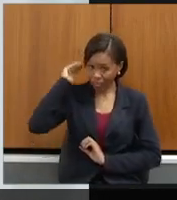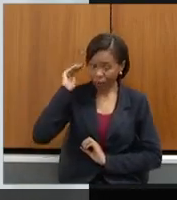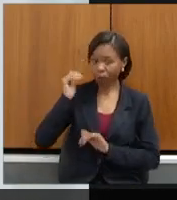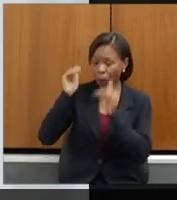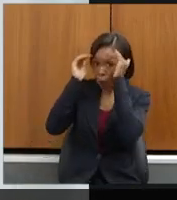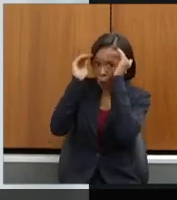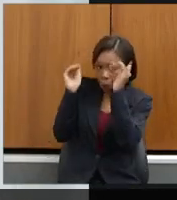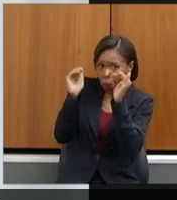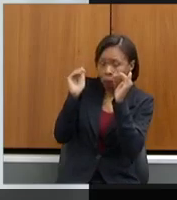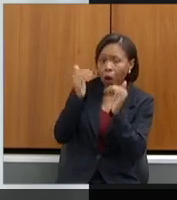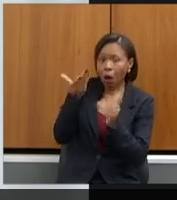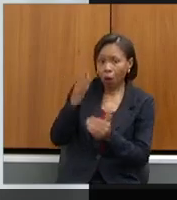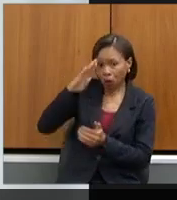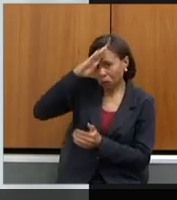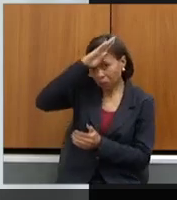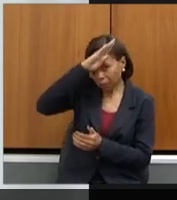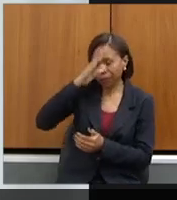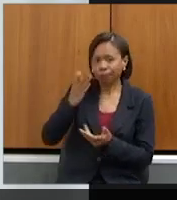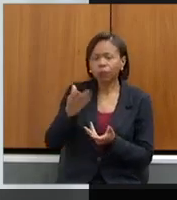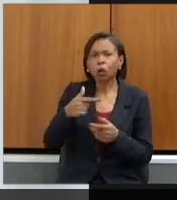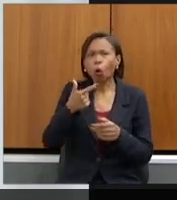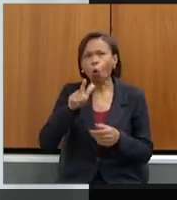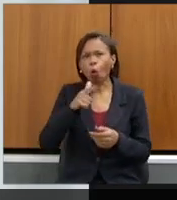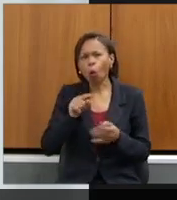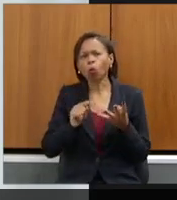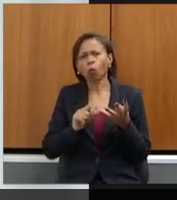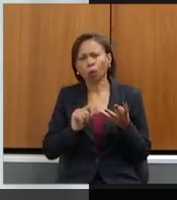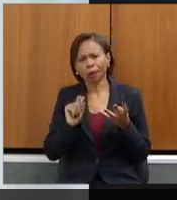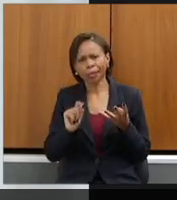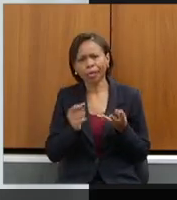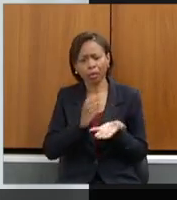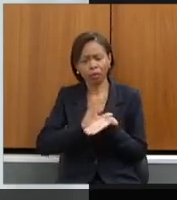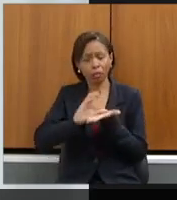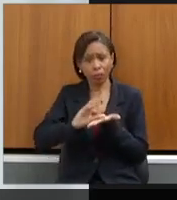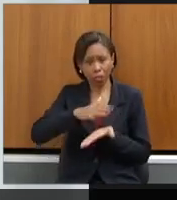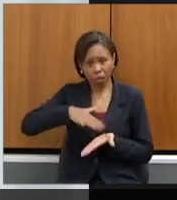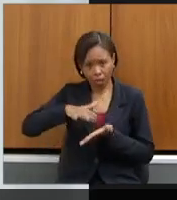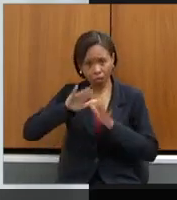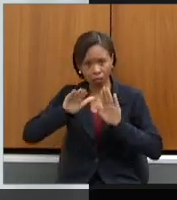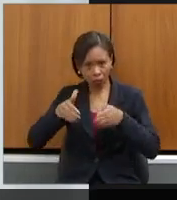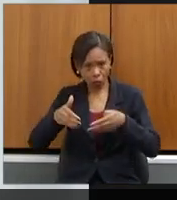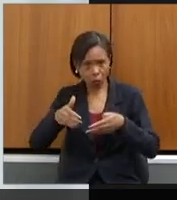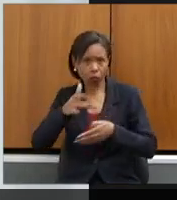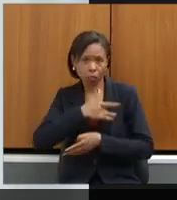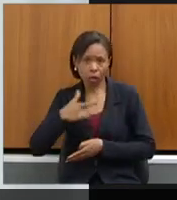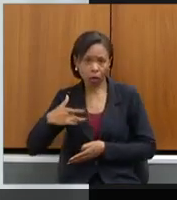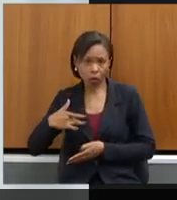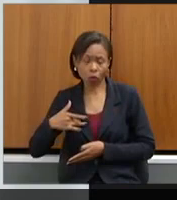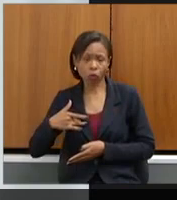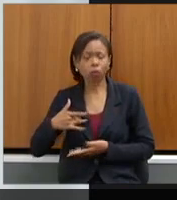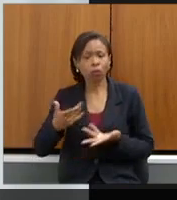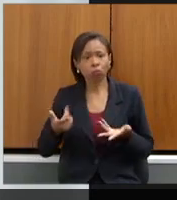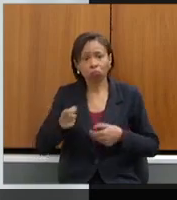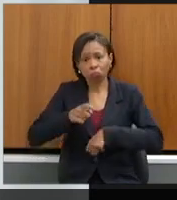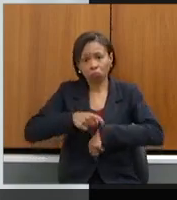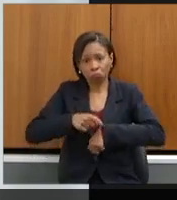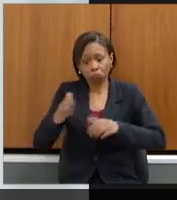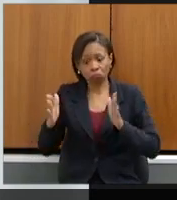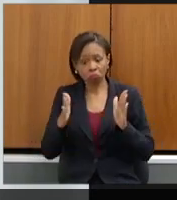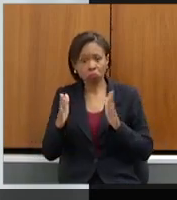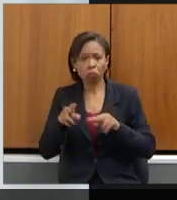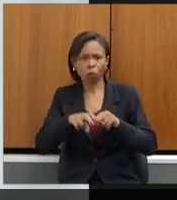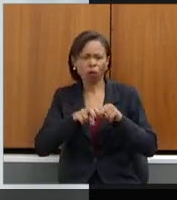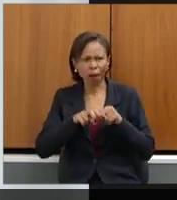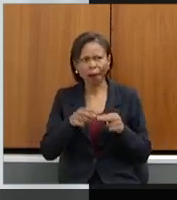Jair bolsonaro o outro ponto sobre os investimentos na saúde quando o secretário a cobrar E no momento é por causa das